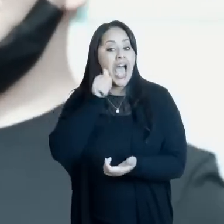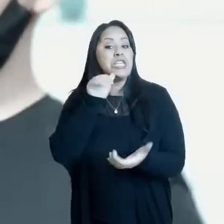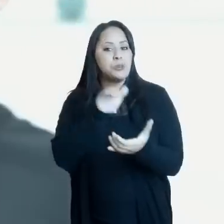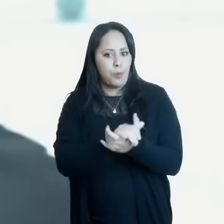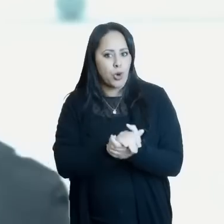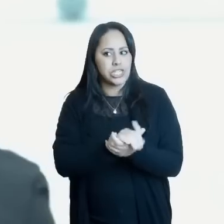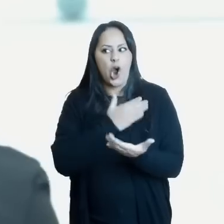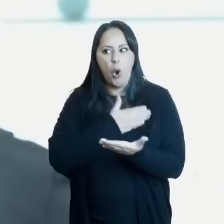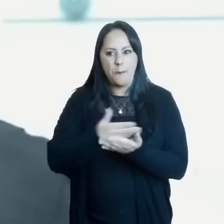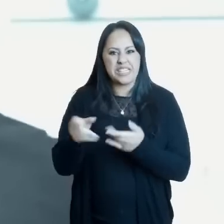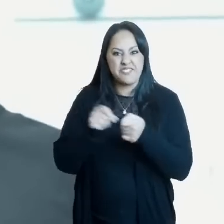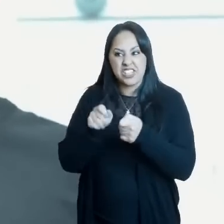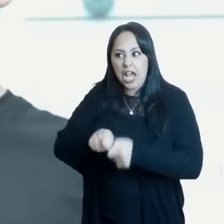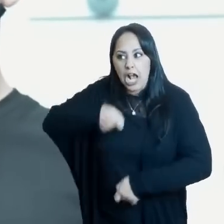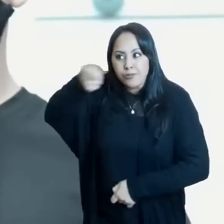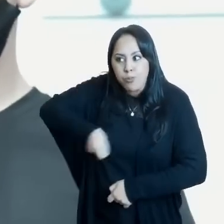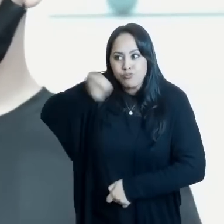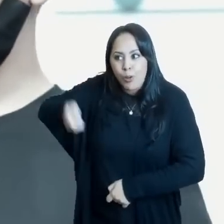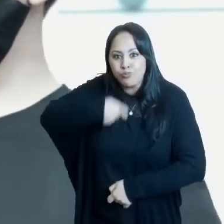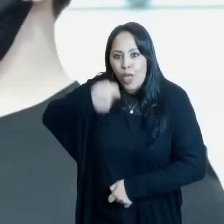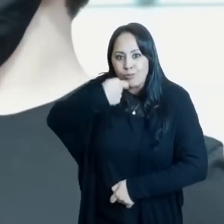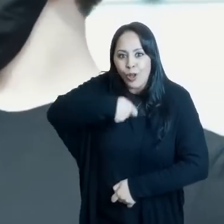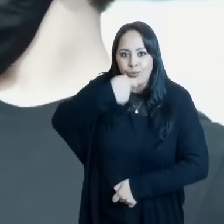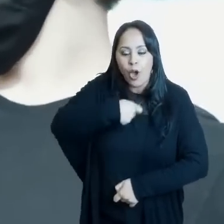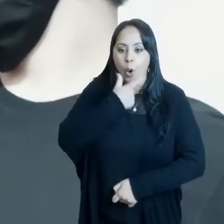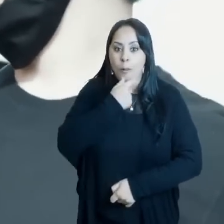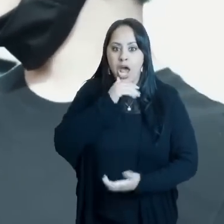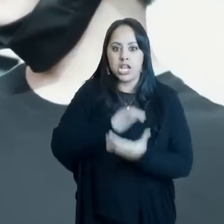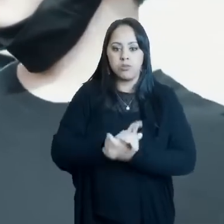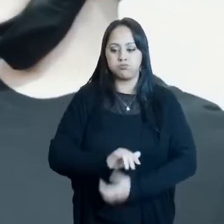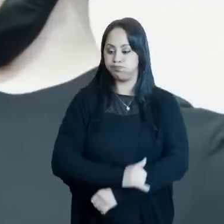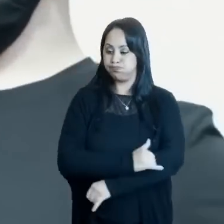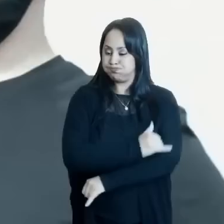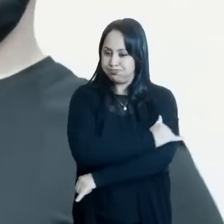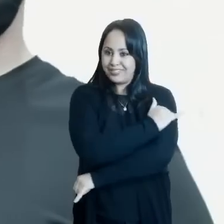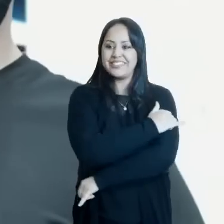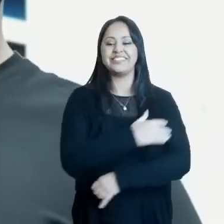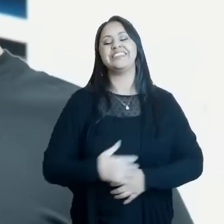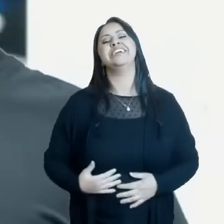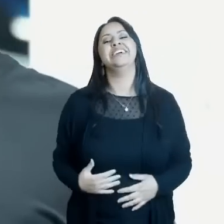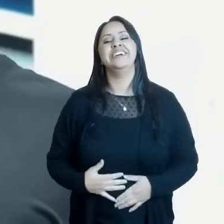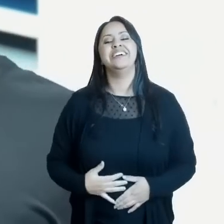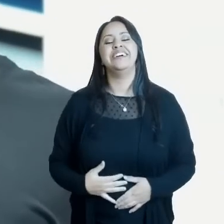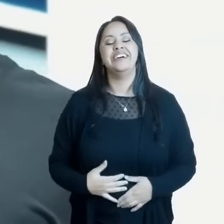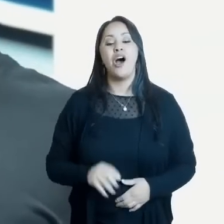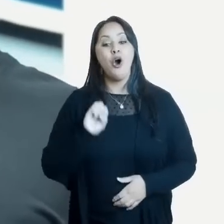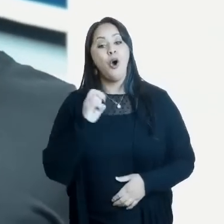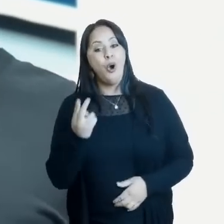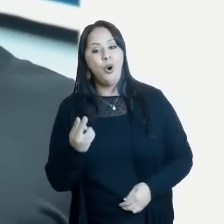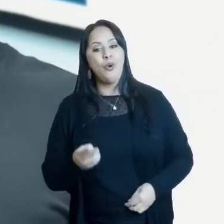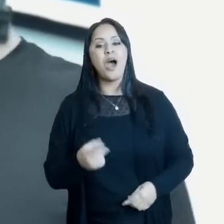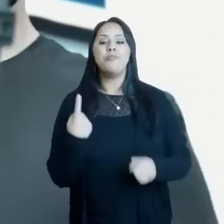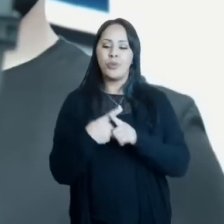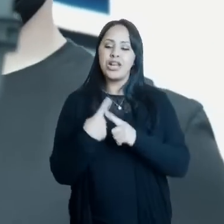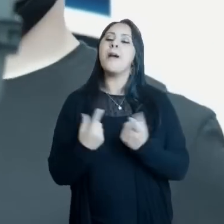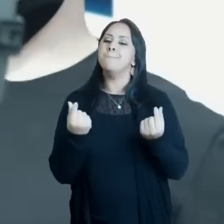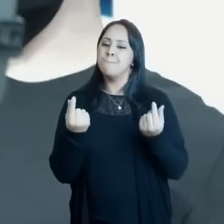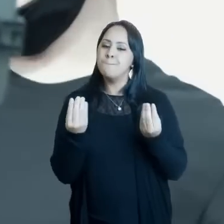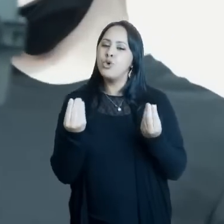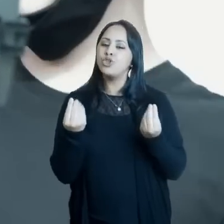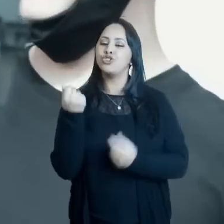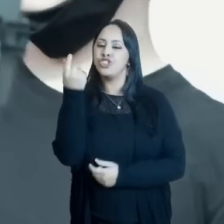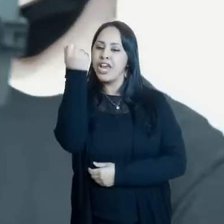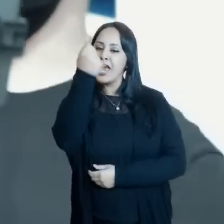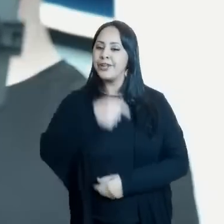ela e deixar a pessoa mais feia possível. Né? Muitas das mulheres fazem isso. E depois, ou então, porque ela tá ganhando muito dinheiro. Aí,